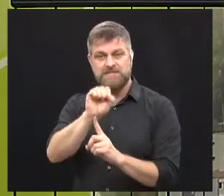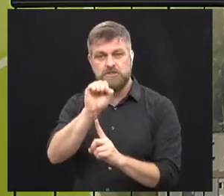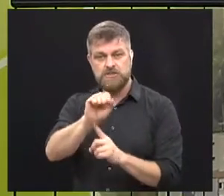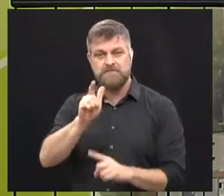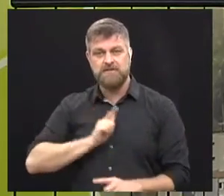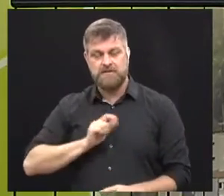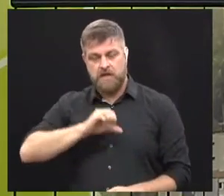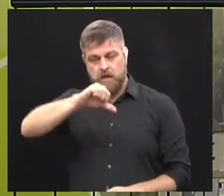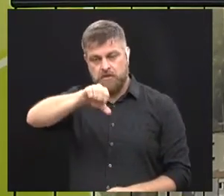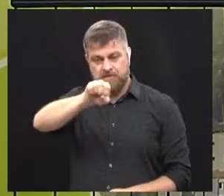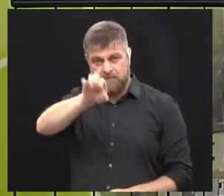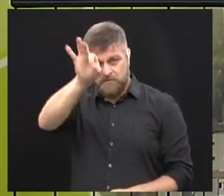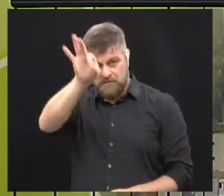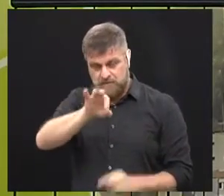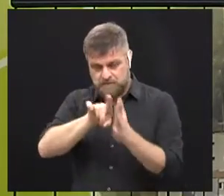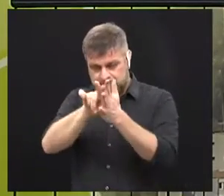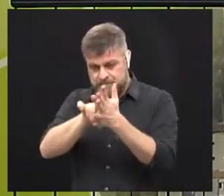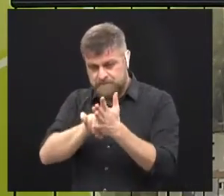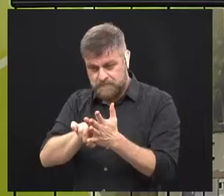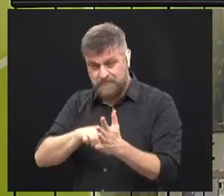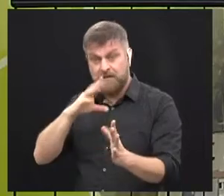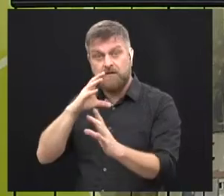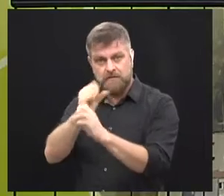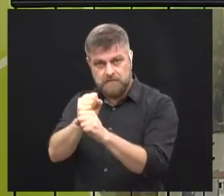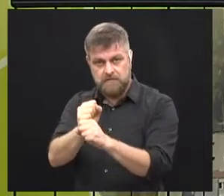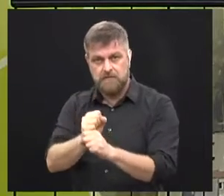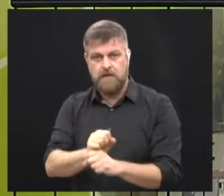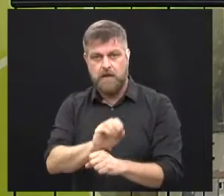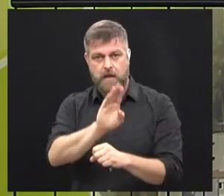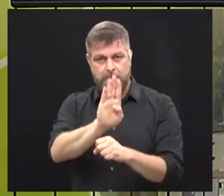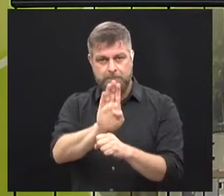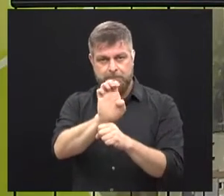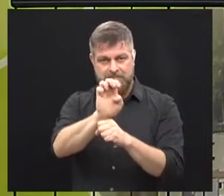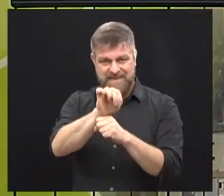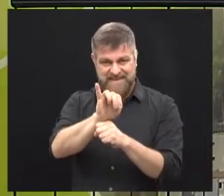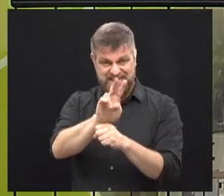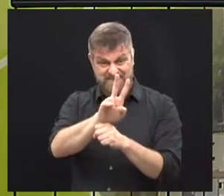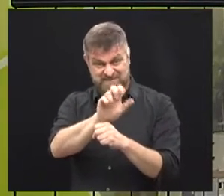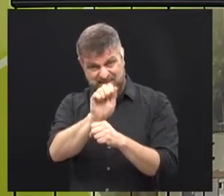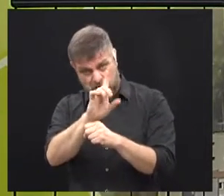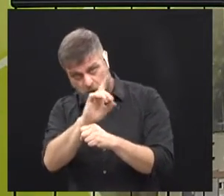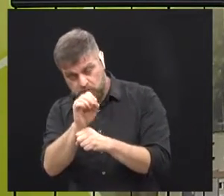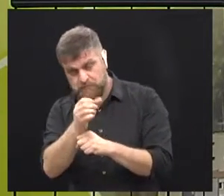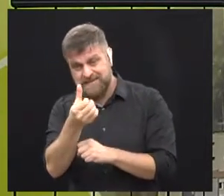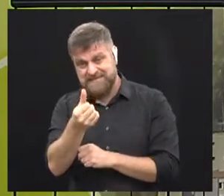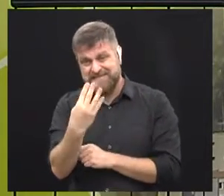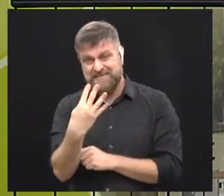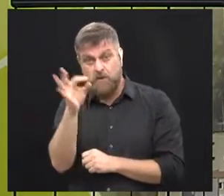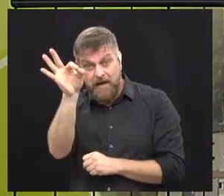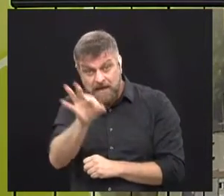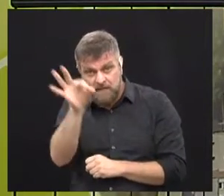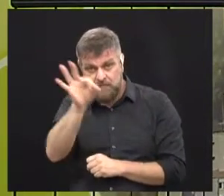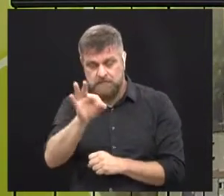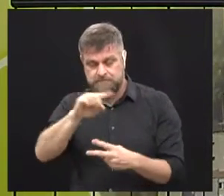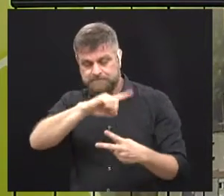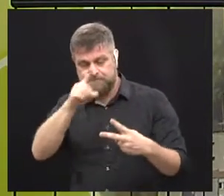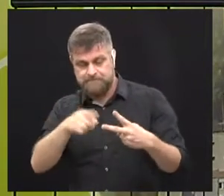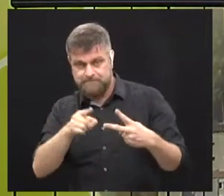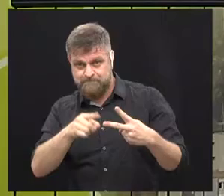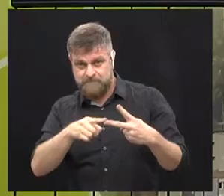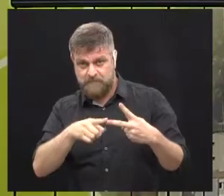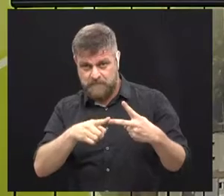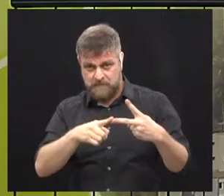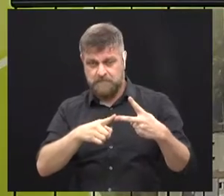eleito 98% das urnas apuradas, o Belivaldo, do PSD, 64% dos votos,